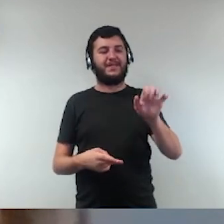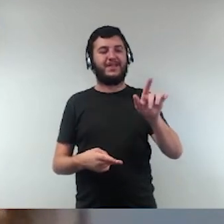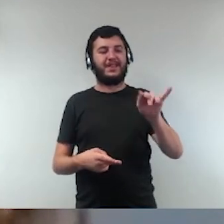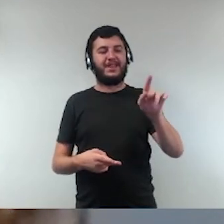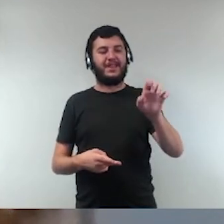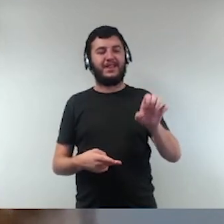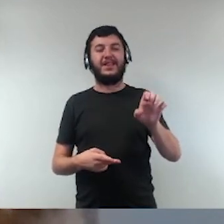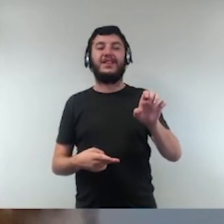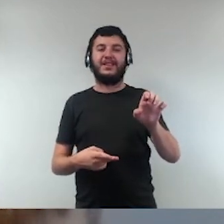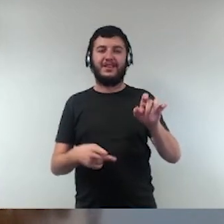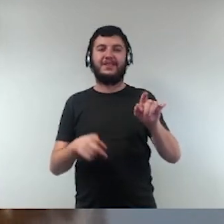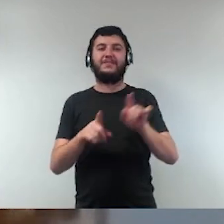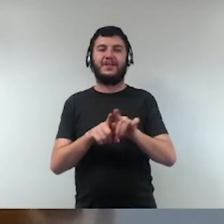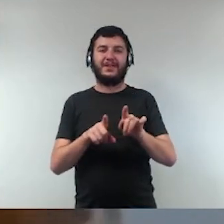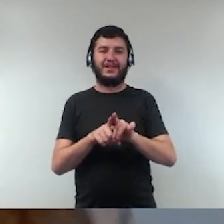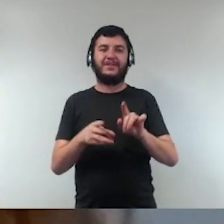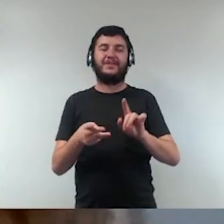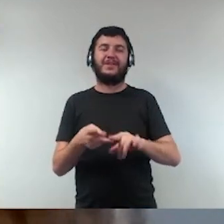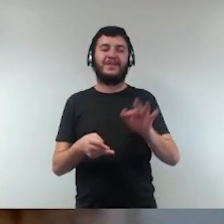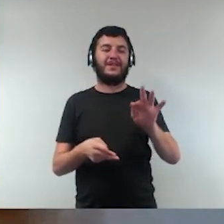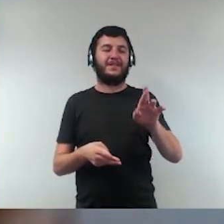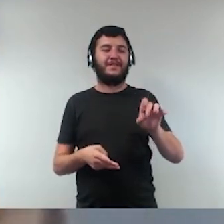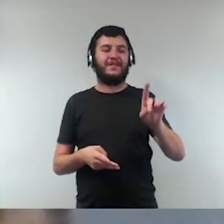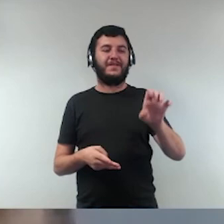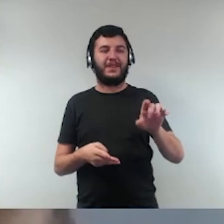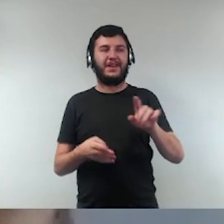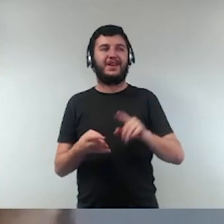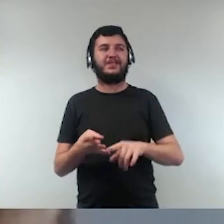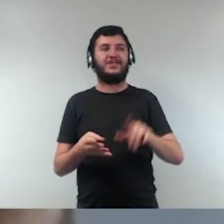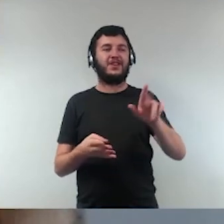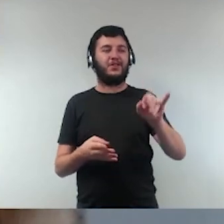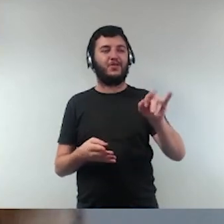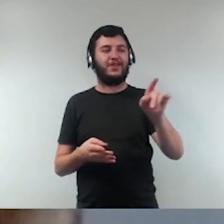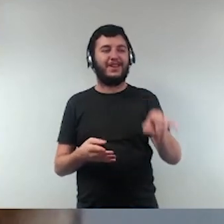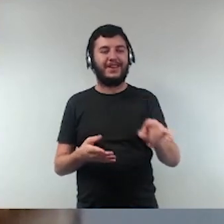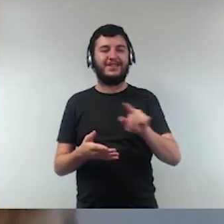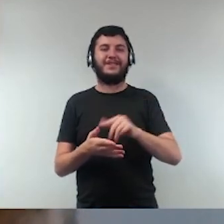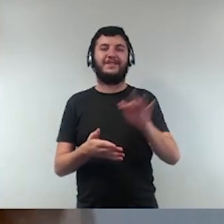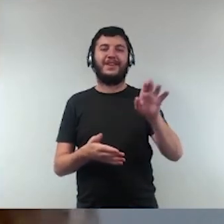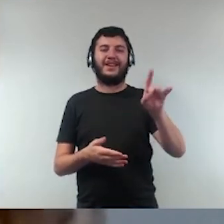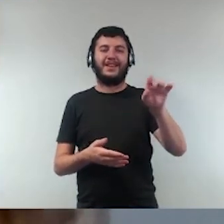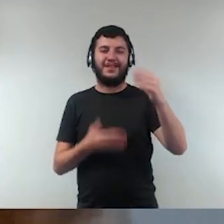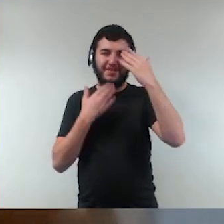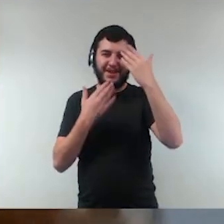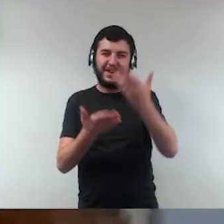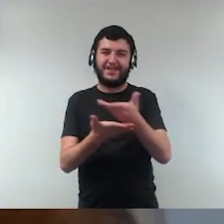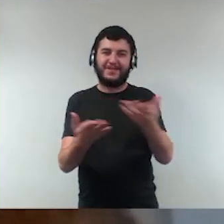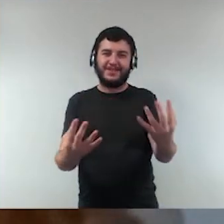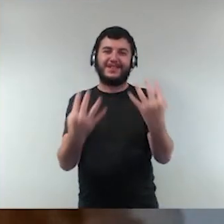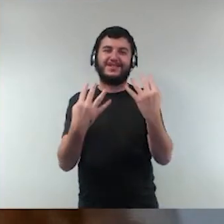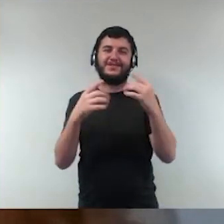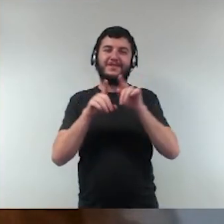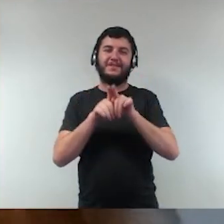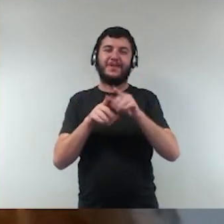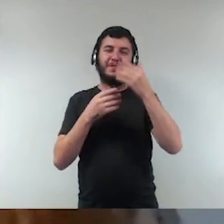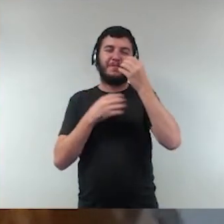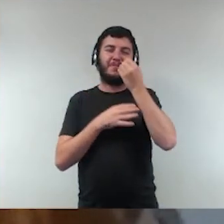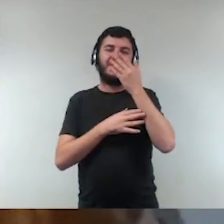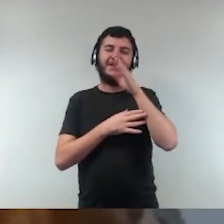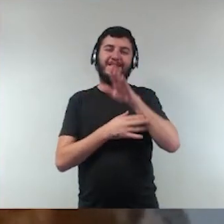moderação. E Fred, Luiz, sempre um prazer poder estar aqui com vocês. Obrigado para quem assistiu também. Boa